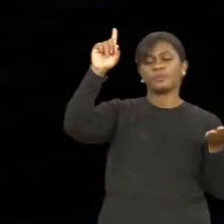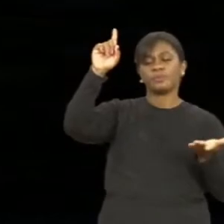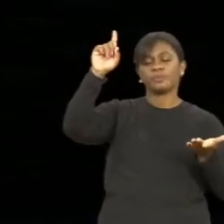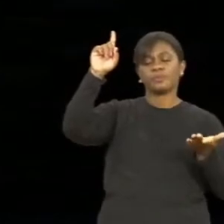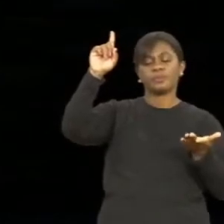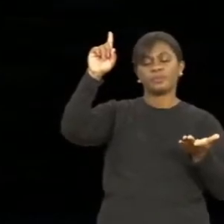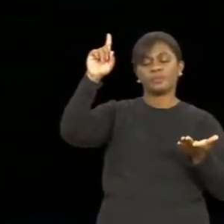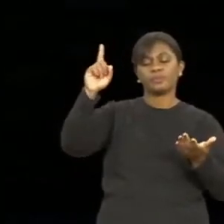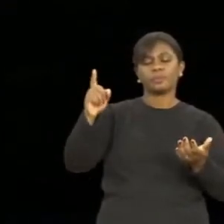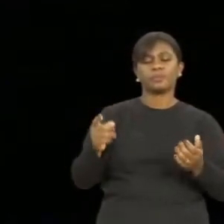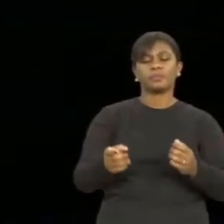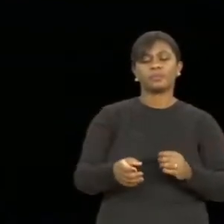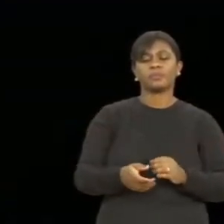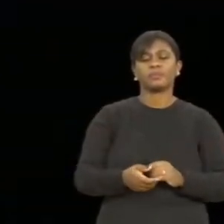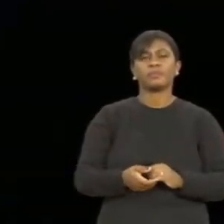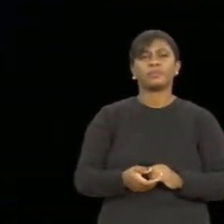Deus.